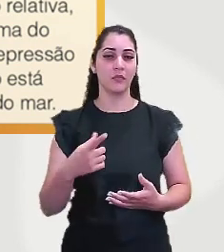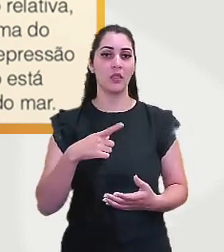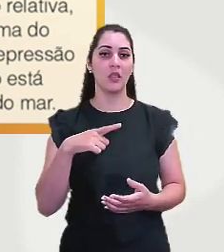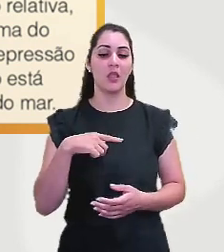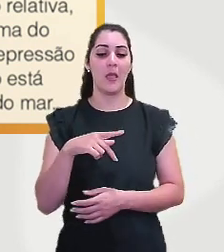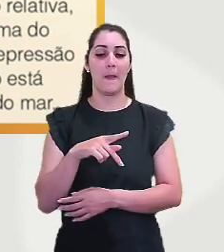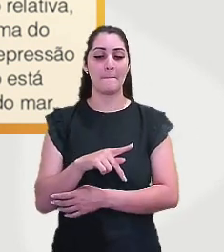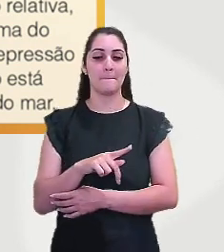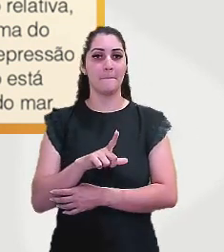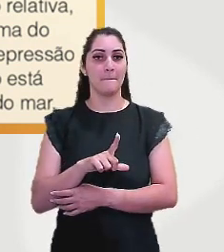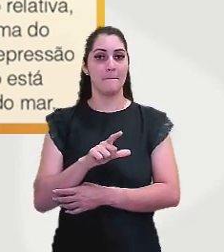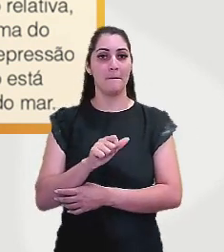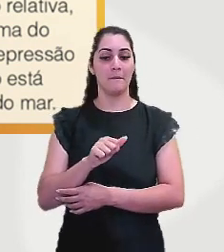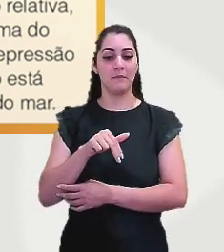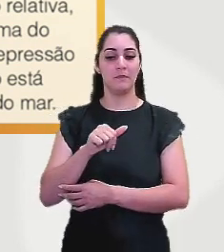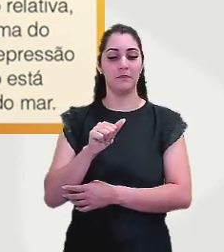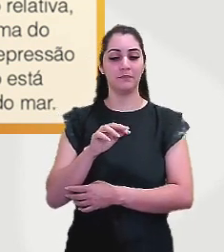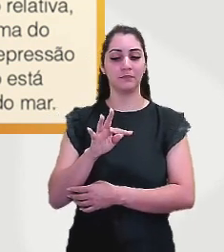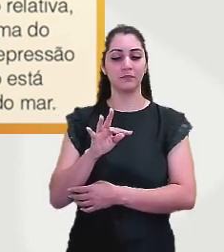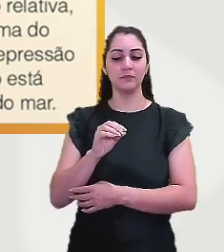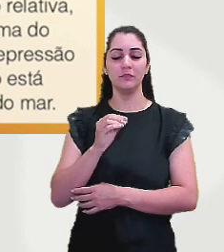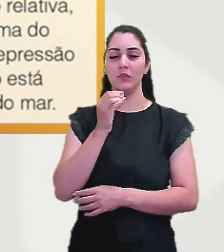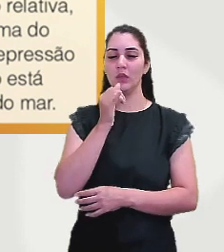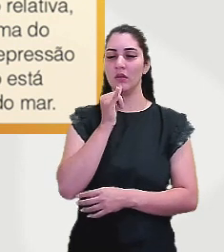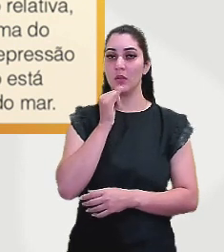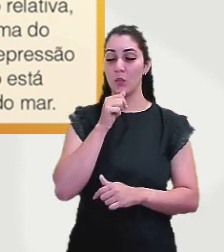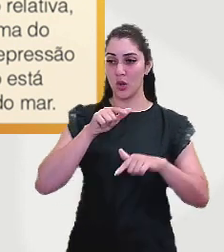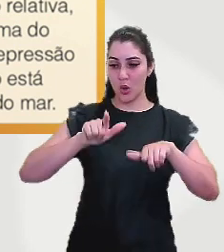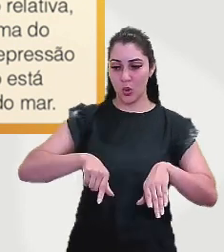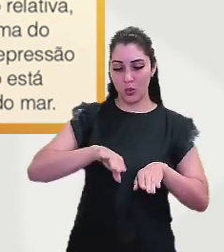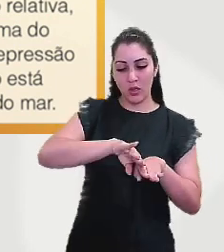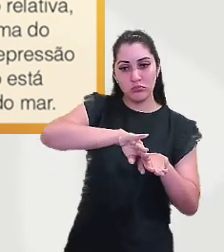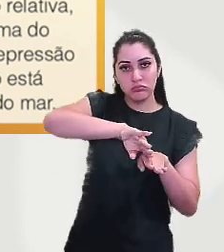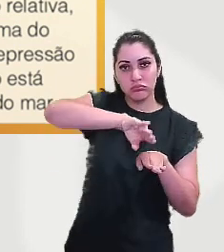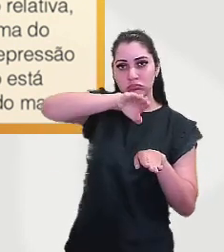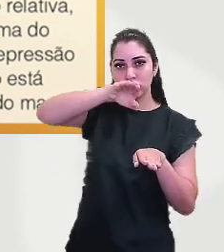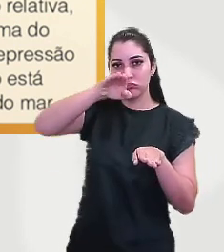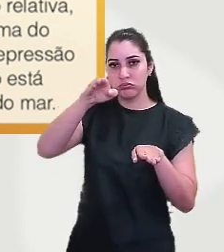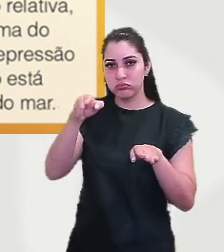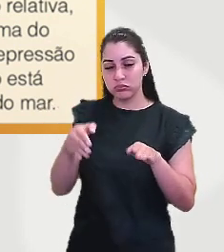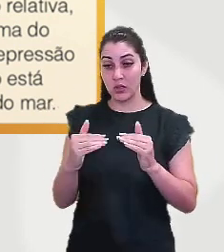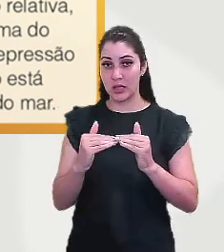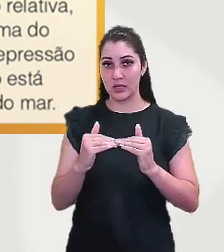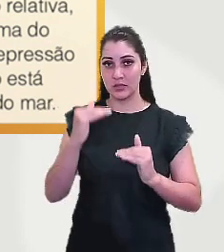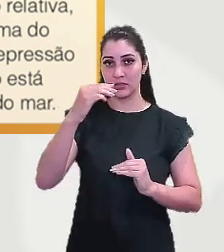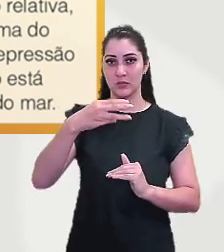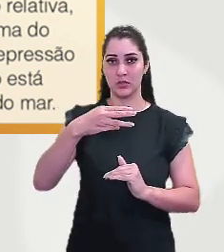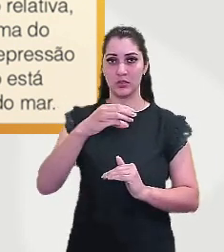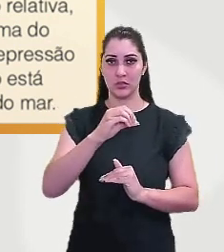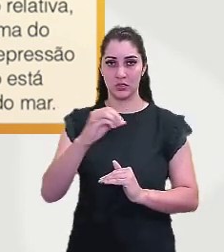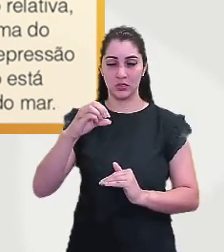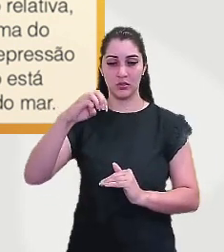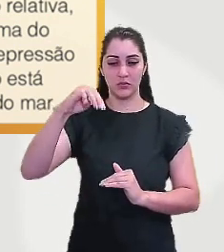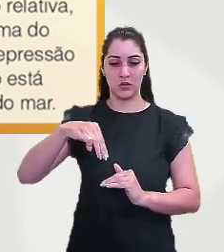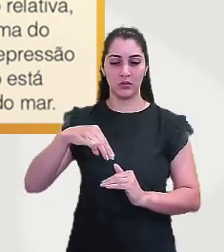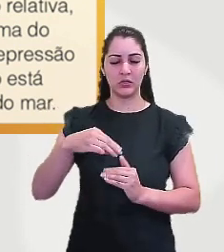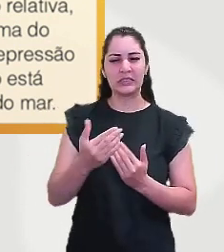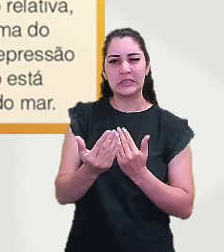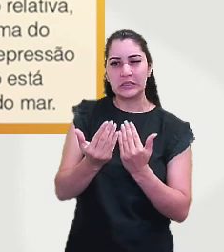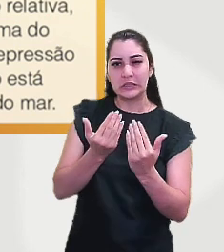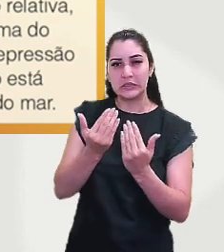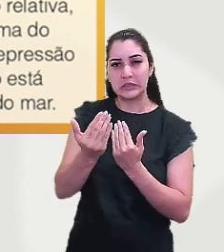terrenos mais altos que as planícies, com altitudes acima de 300 metros, e às vezes delimitados por escarpas